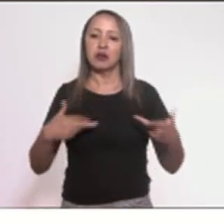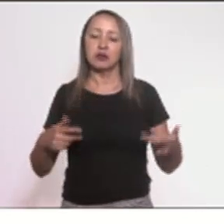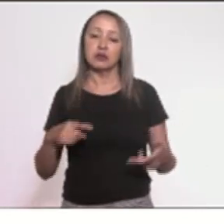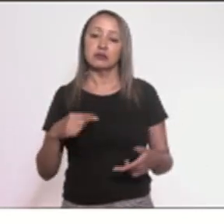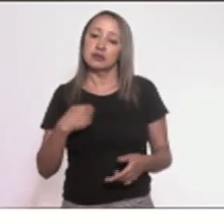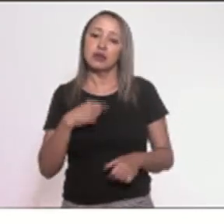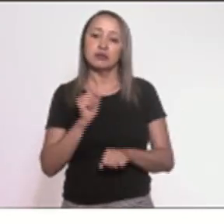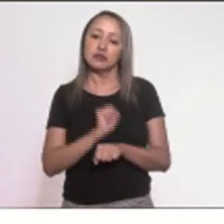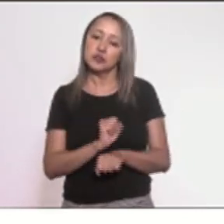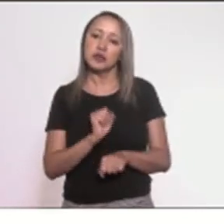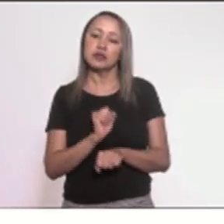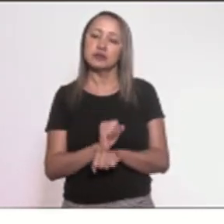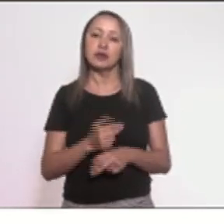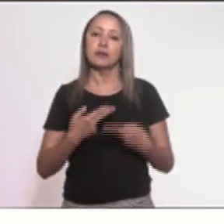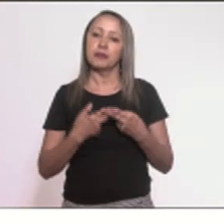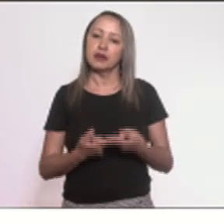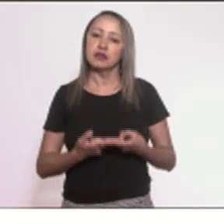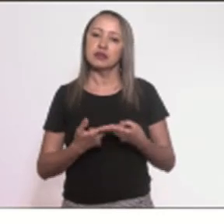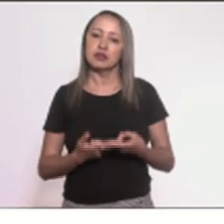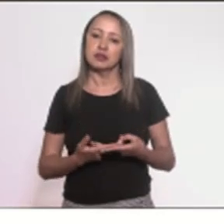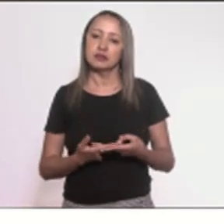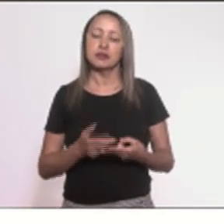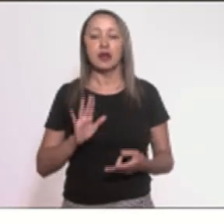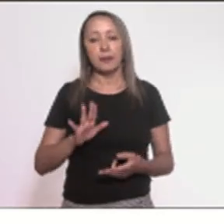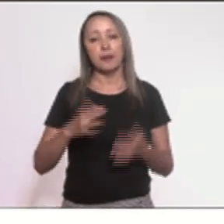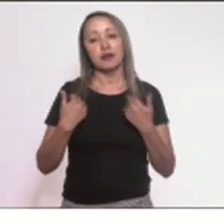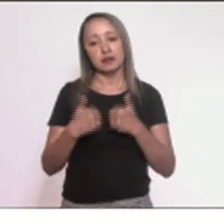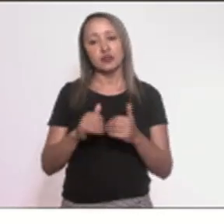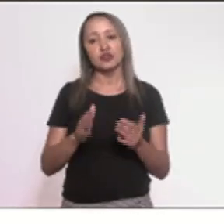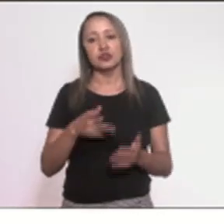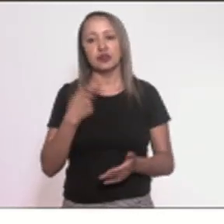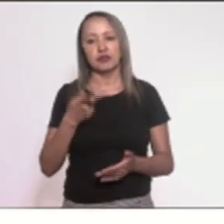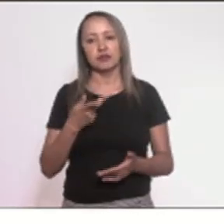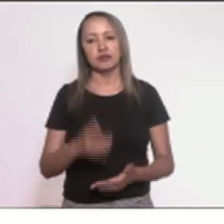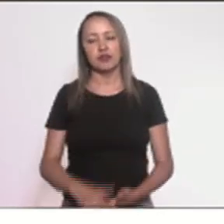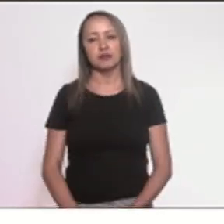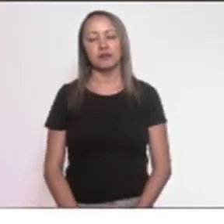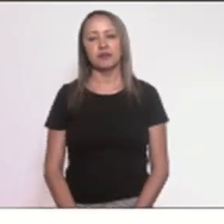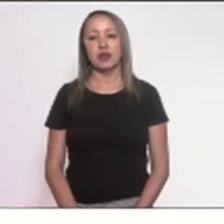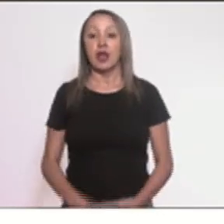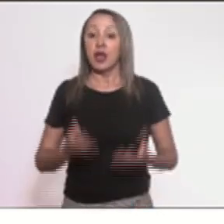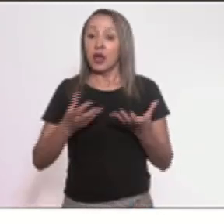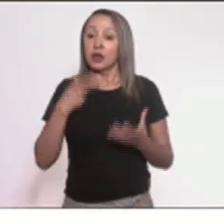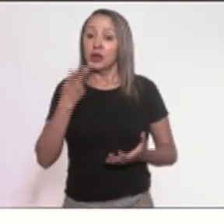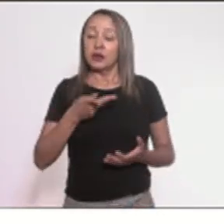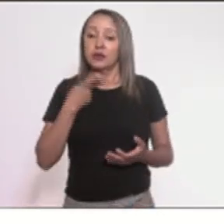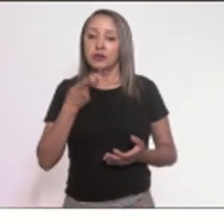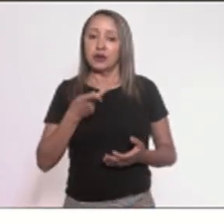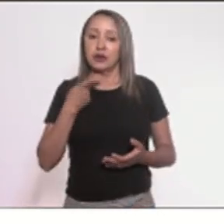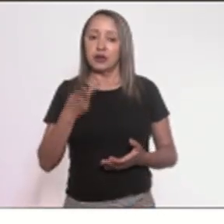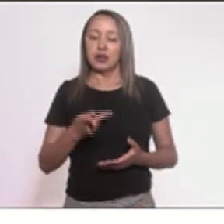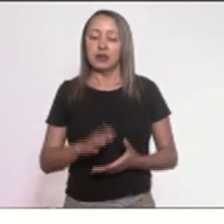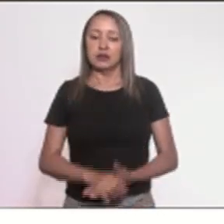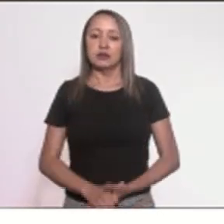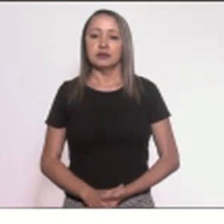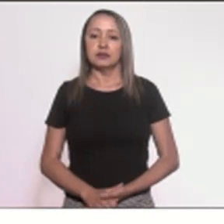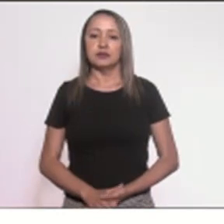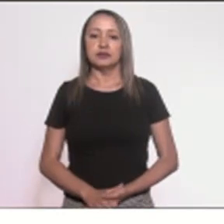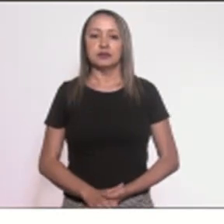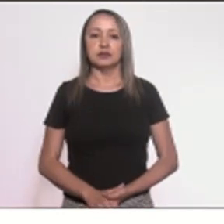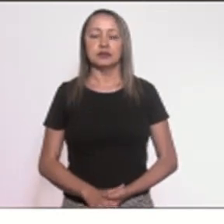esperando. Mas vamos adiante. Queria falar sobre o regime de recuperação